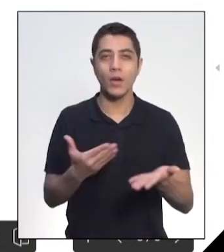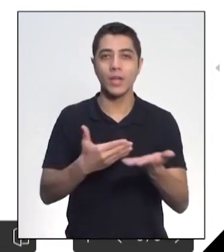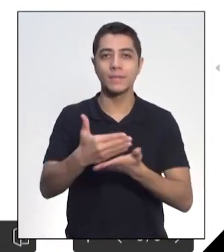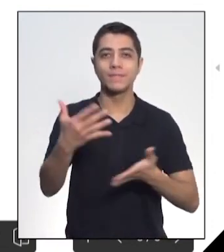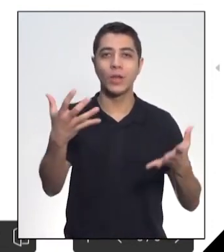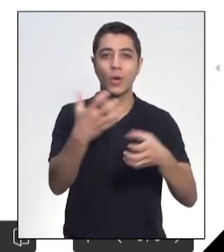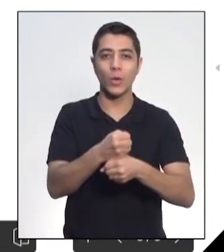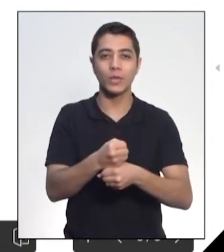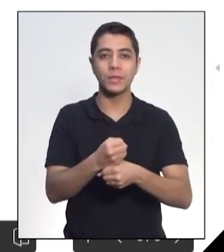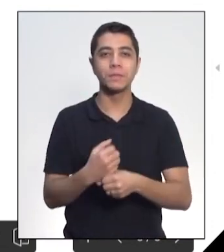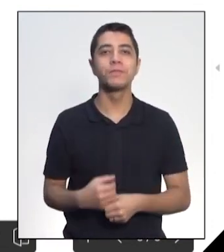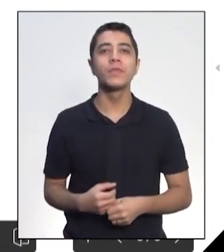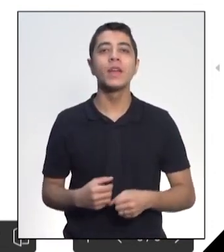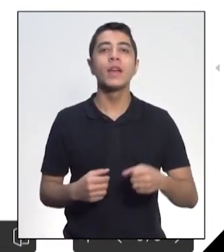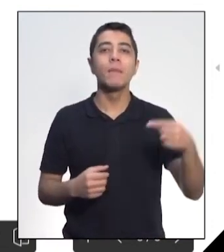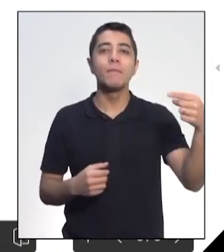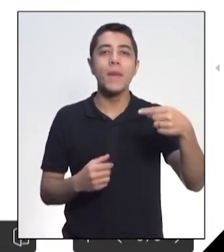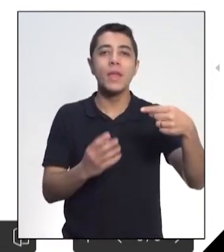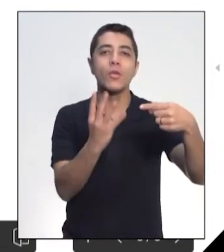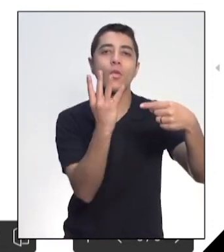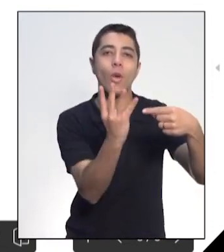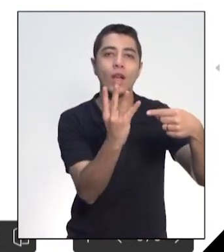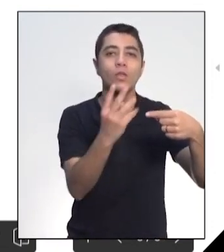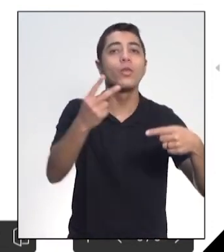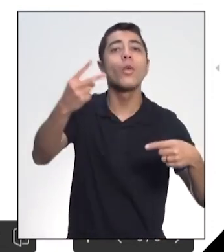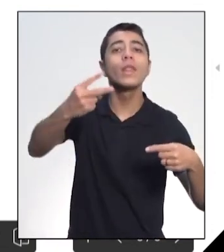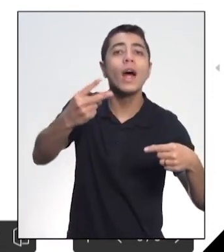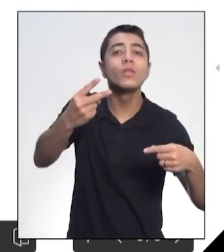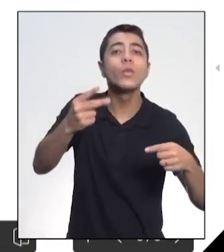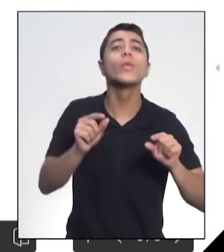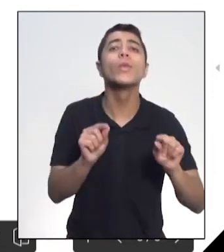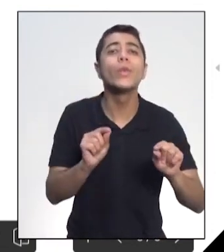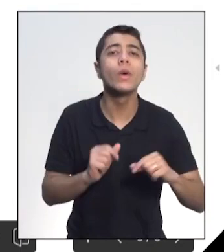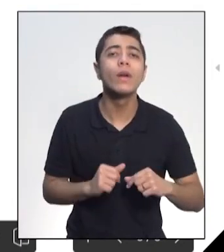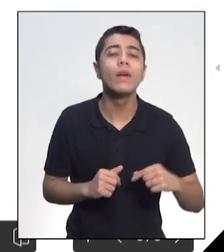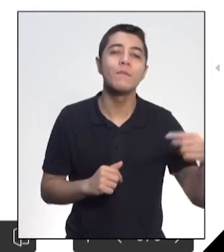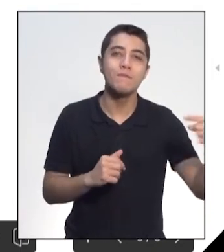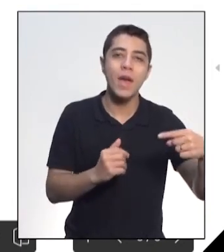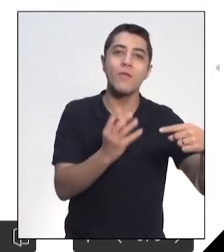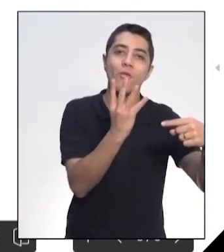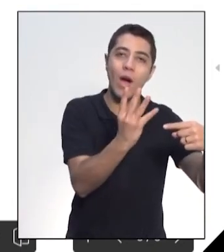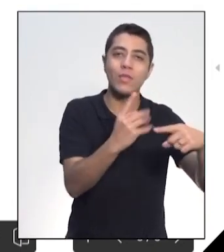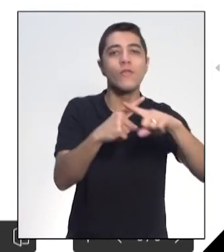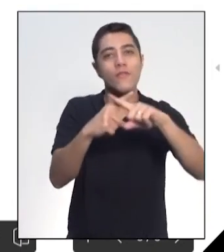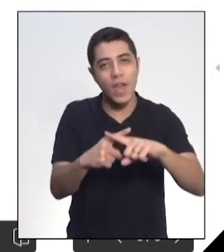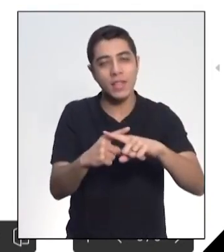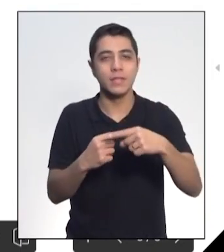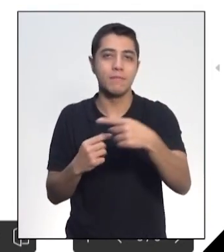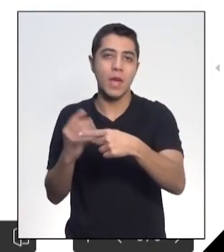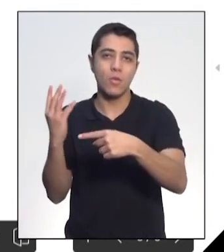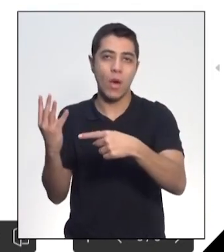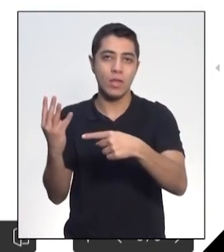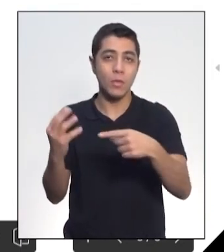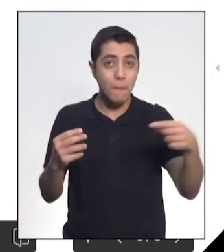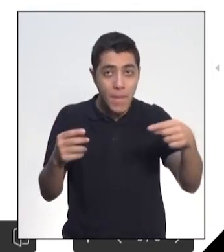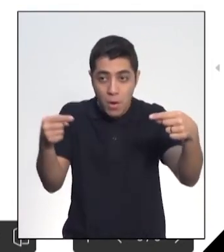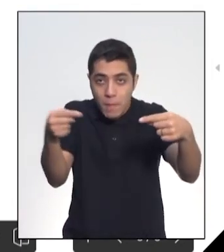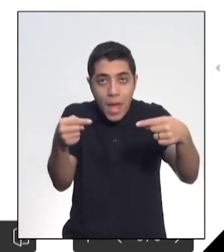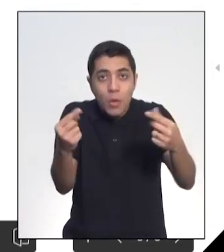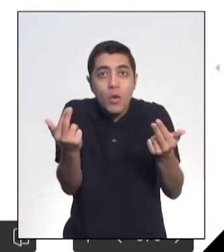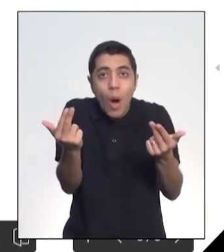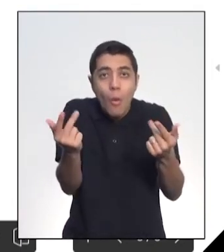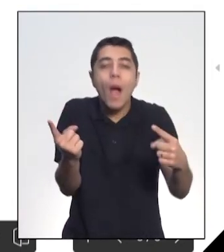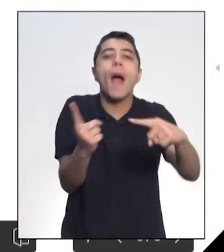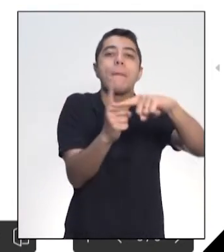ao quadrado é menos 4 vezes menos 4. Sinais iguais mais, 4 vezes 4, 16. Dá mais 16. Este número é